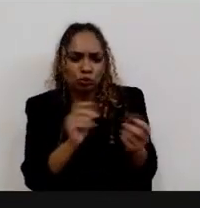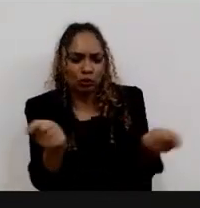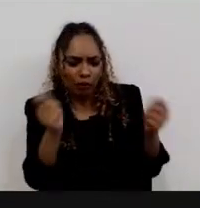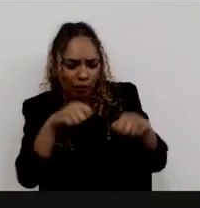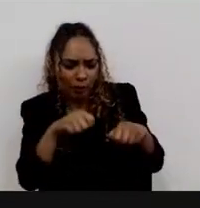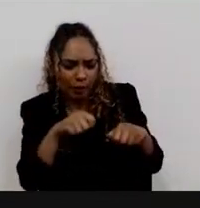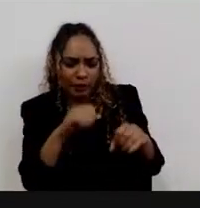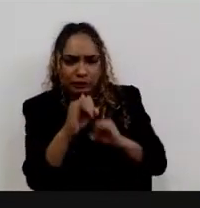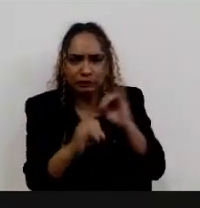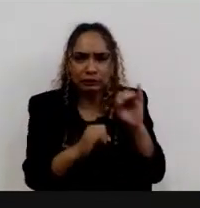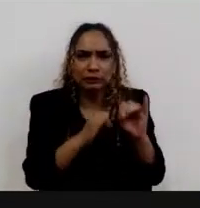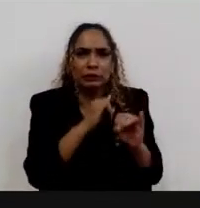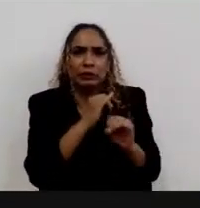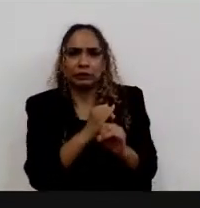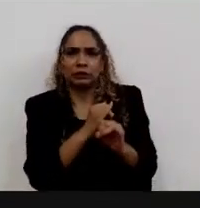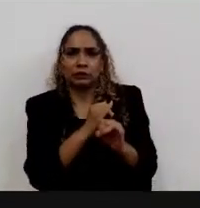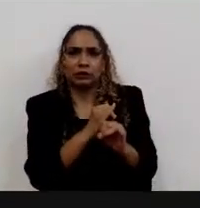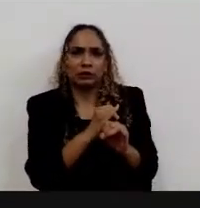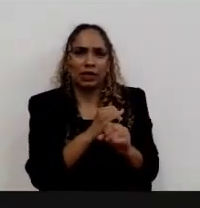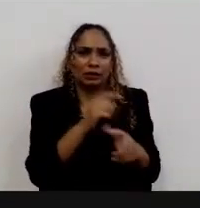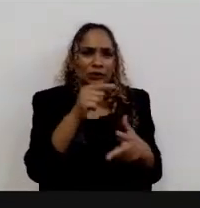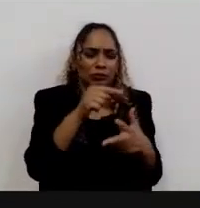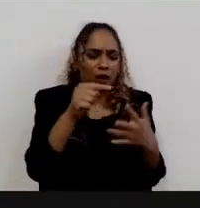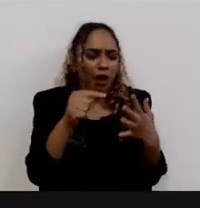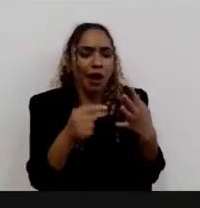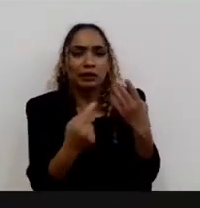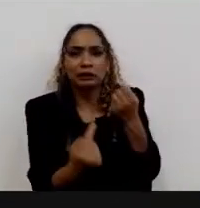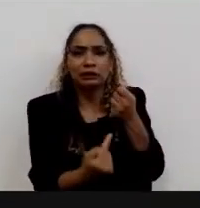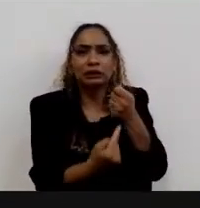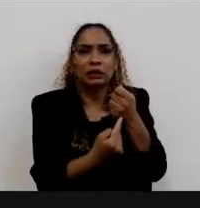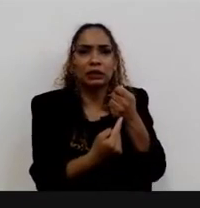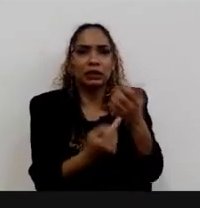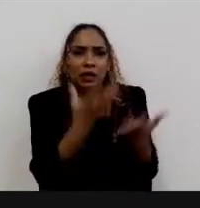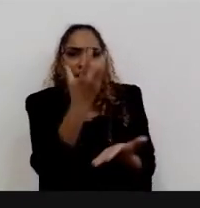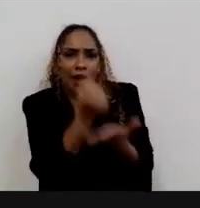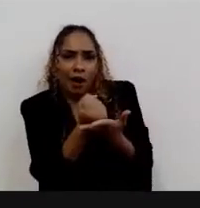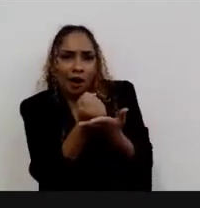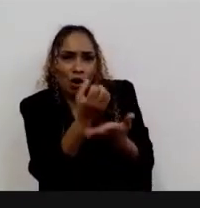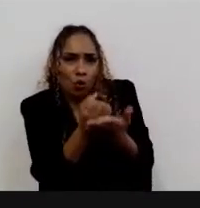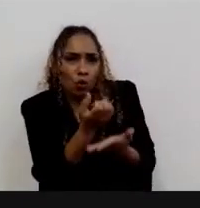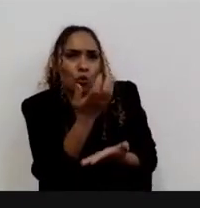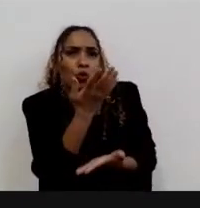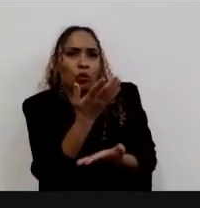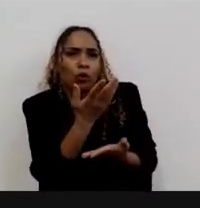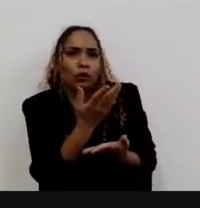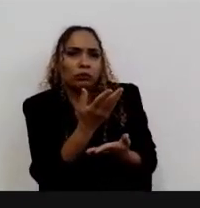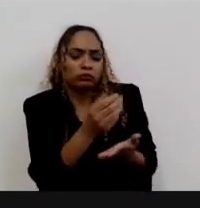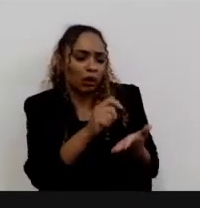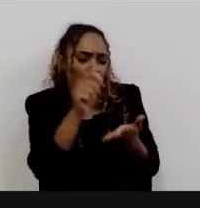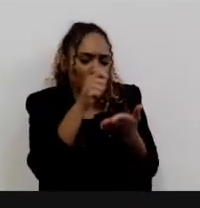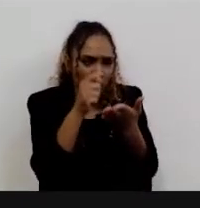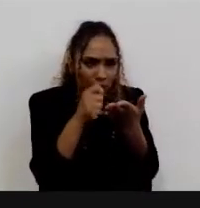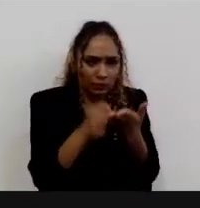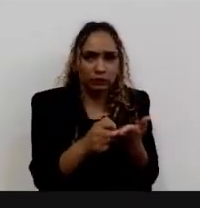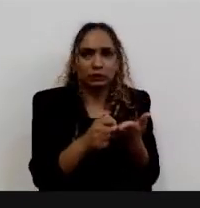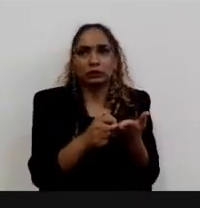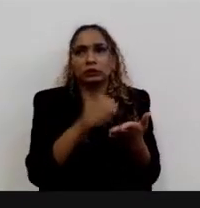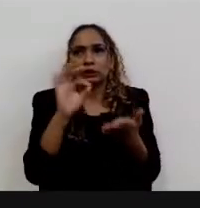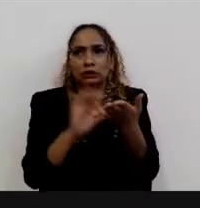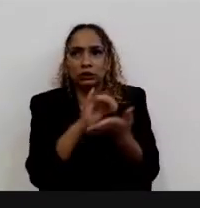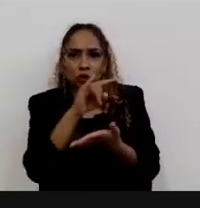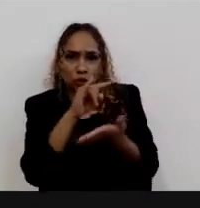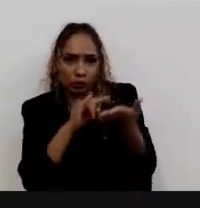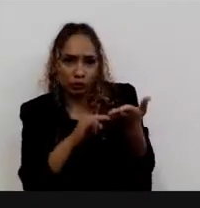automatizado. Cliques, digitações, downloads, uploads, conferências de dados, preenchimento de formulários, assinaturas